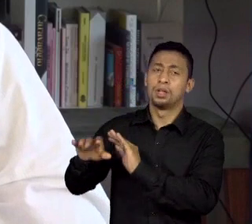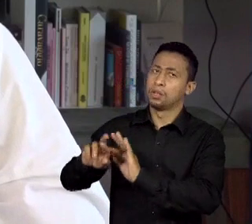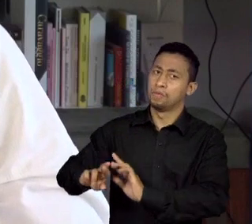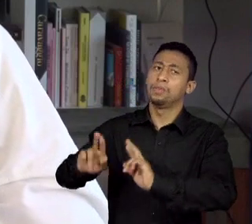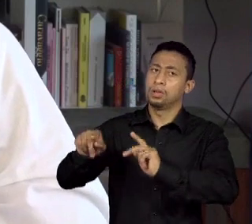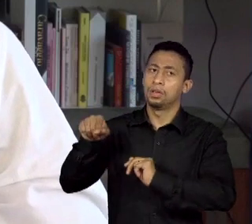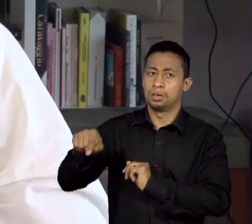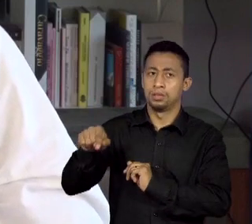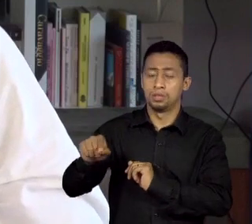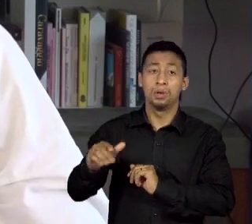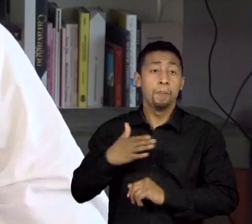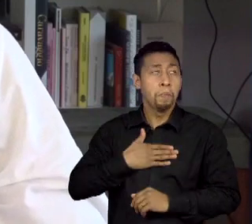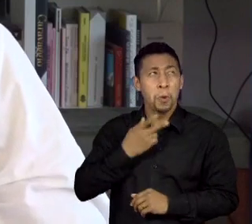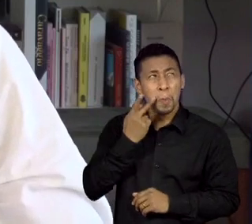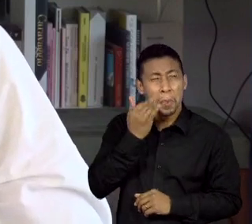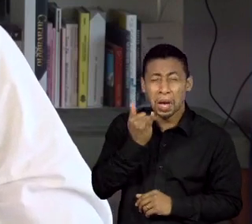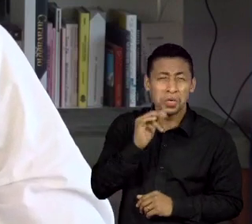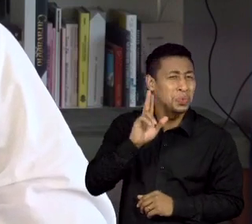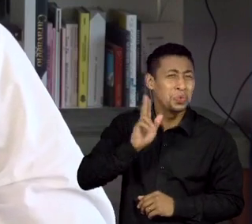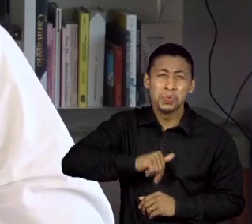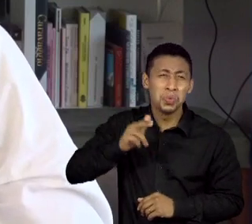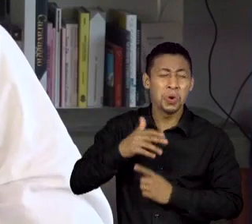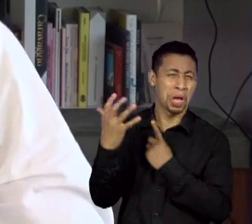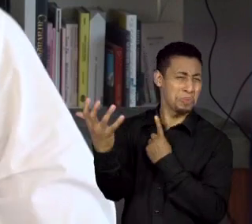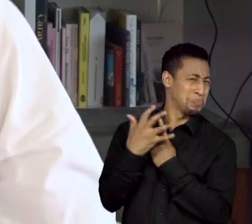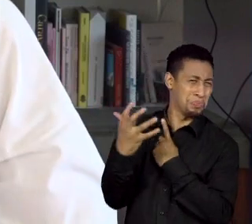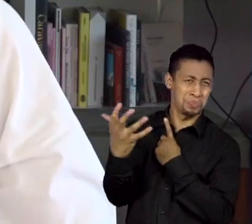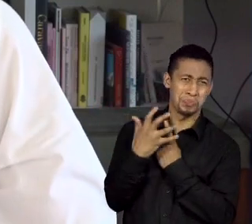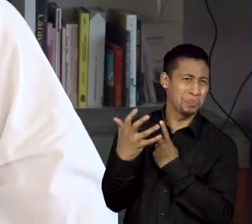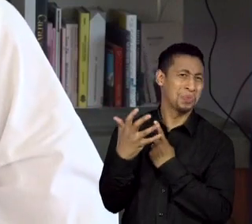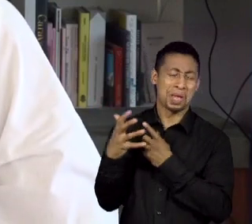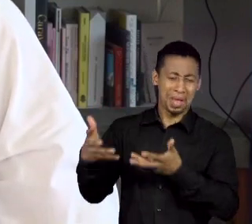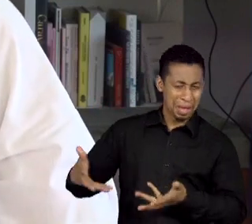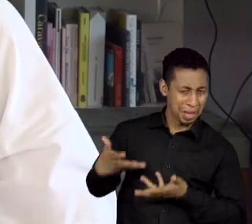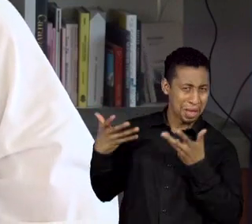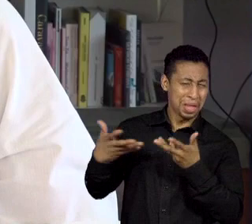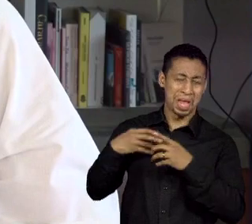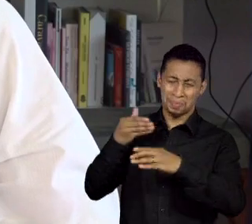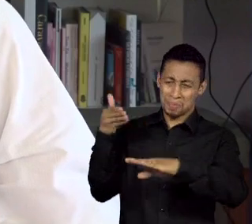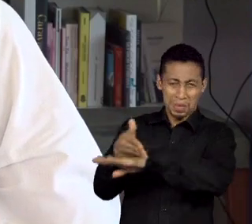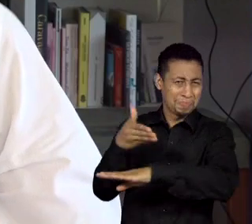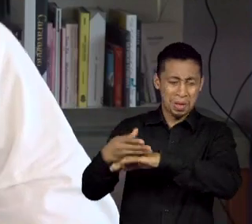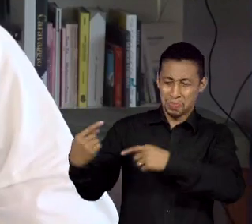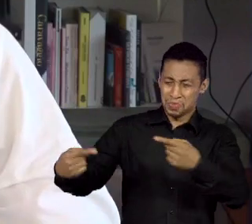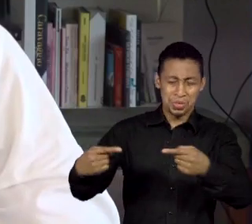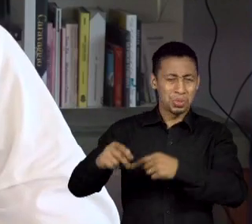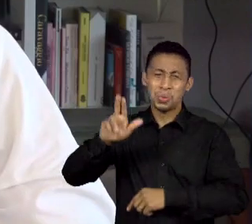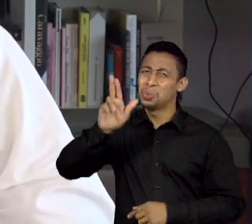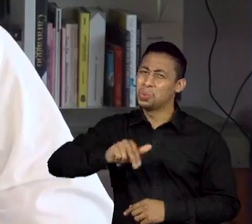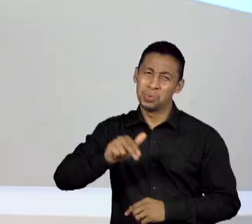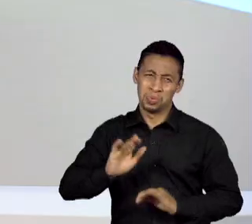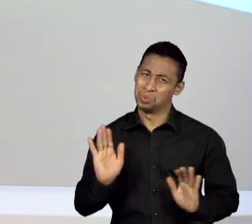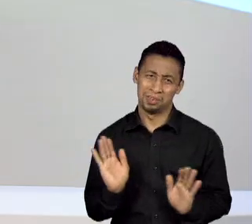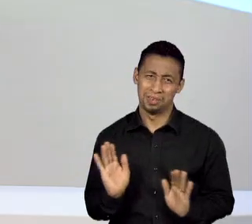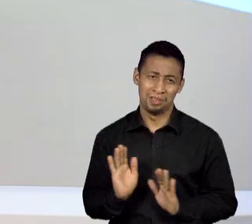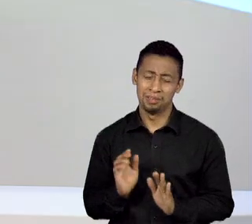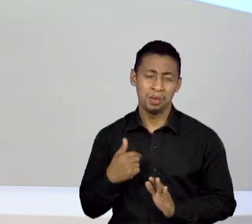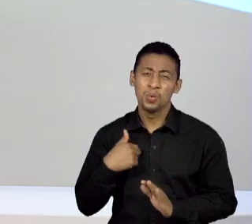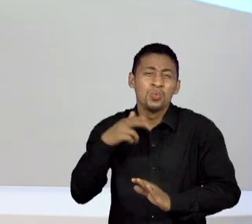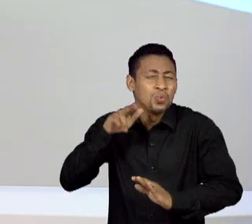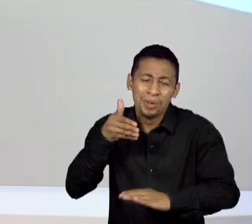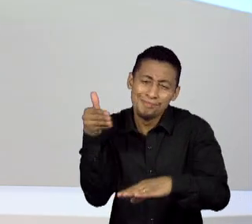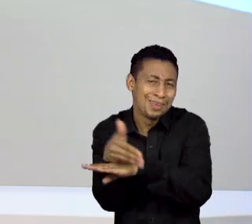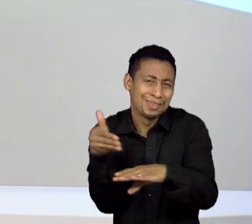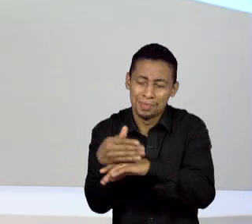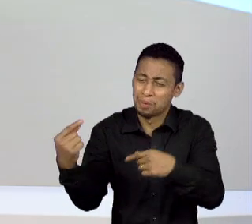nunca fomentou, nunca estimulou, e ao contrário, quase que nós nunca participamos diretamente da vida política,